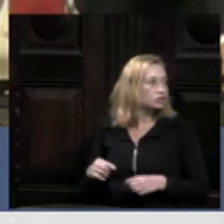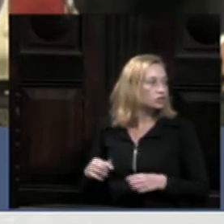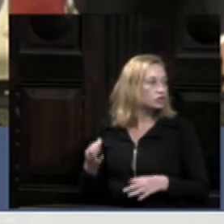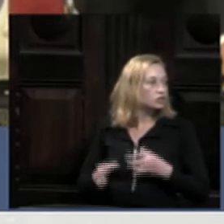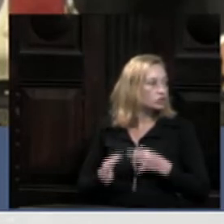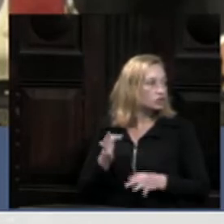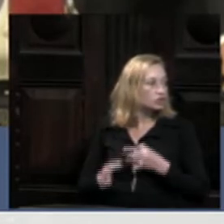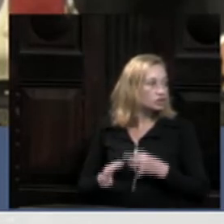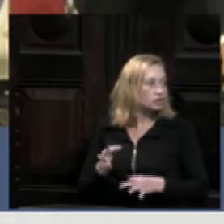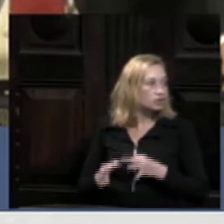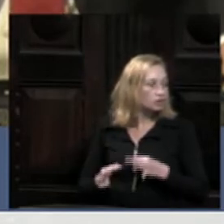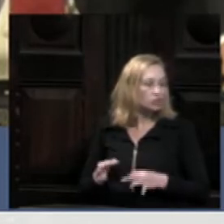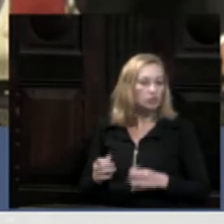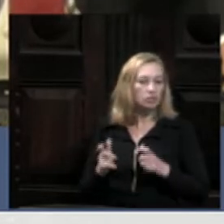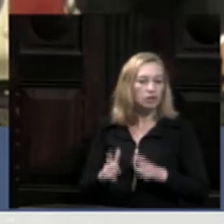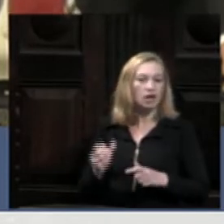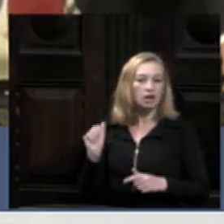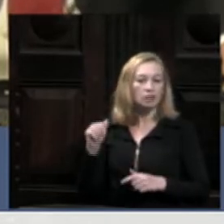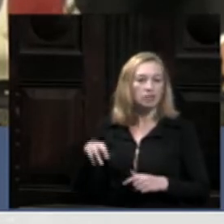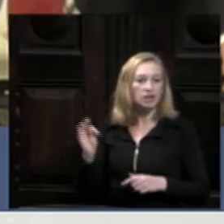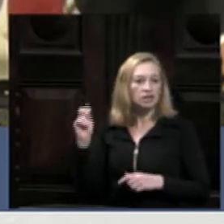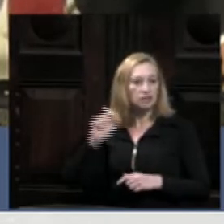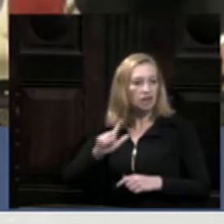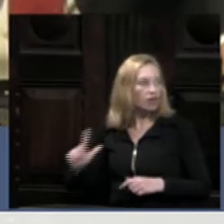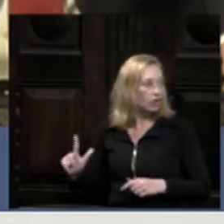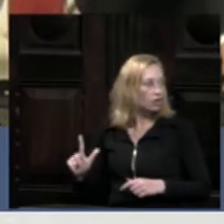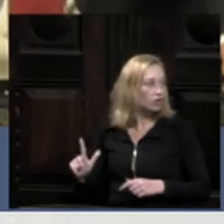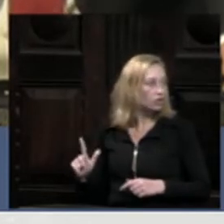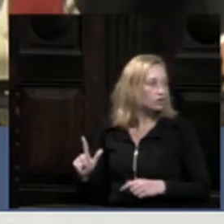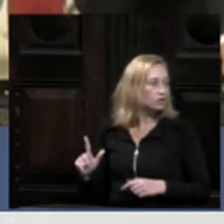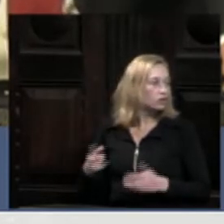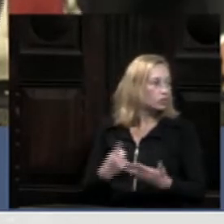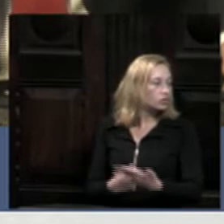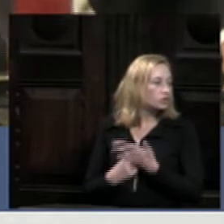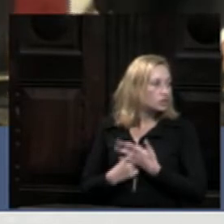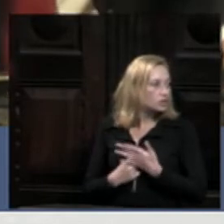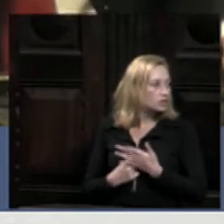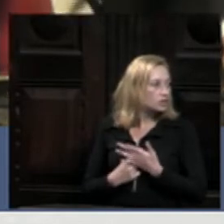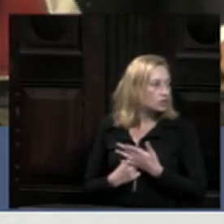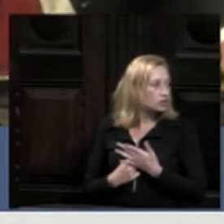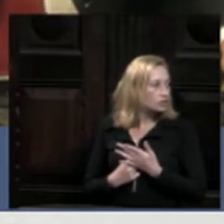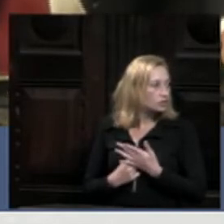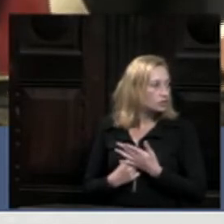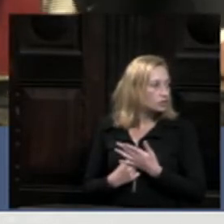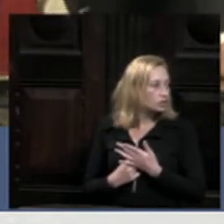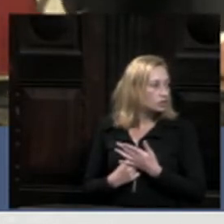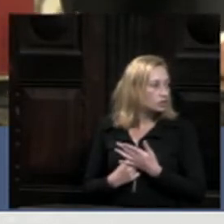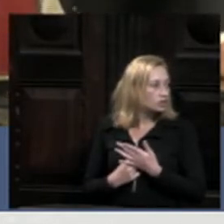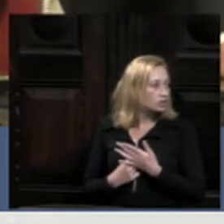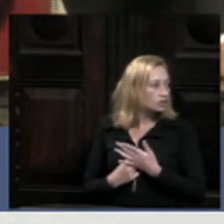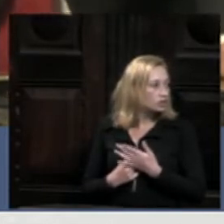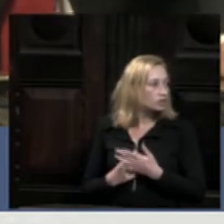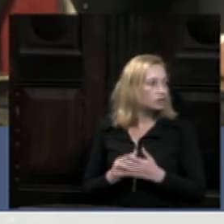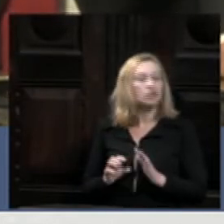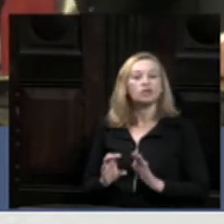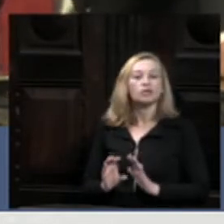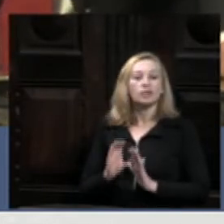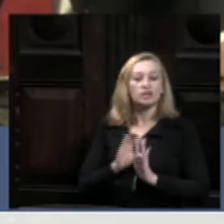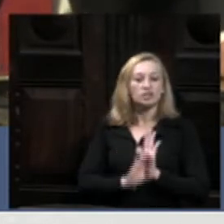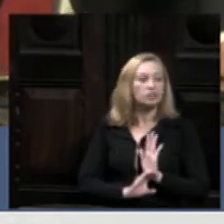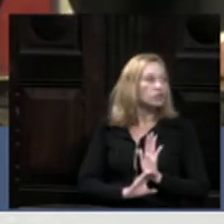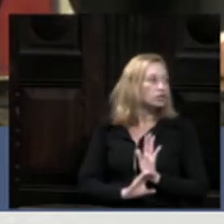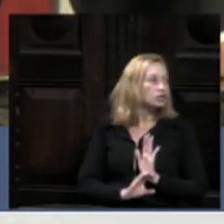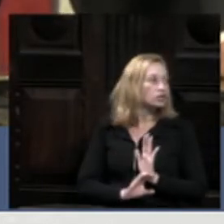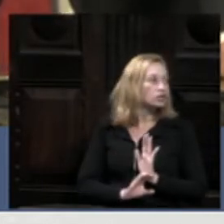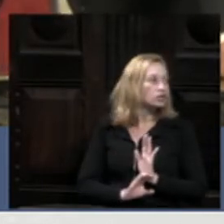Saneamento Ambiental, Defesa do Meio Ambiente, Defesa Civil, Política Urbana, Habitação, Assuntos Fundiários, de Orçamento, Finanças, Fiscalização Financeira, as emendas de plenário. Permitir